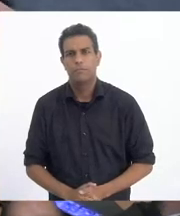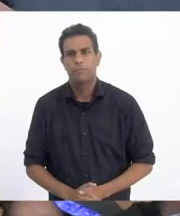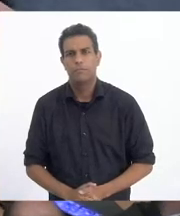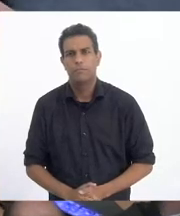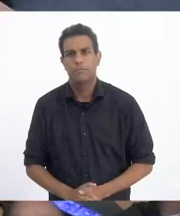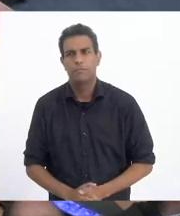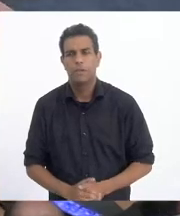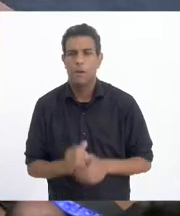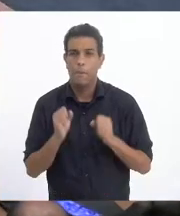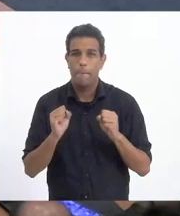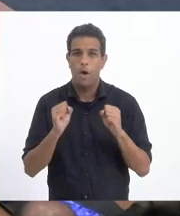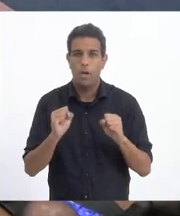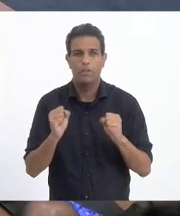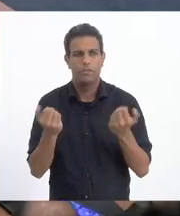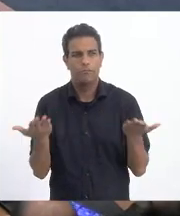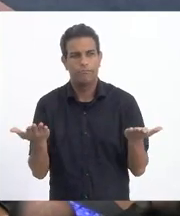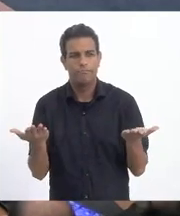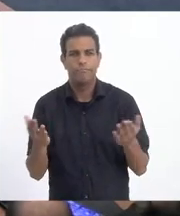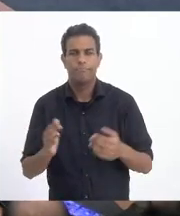Pode ser esse mesmo.